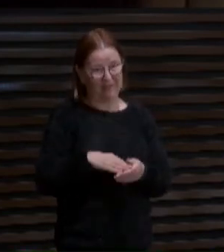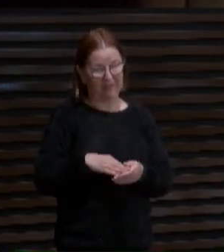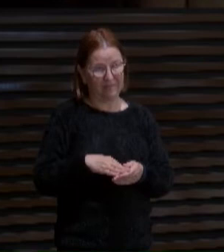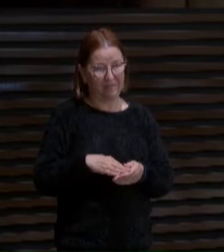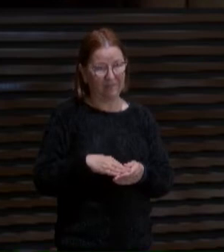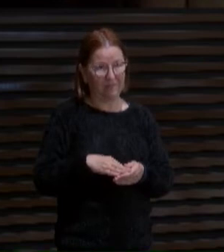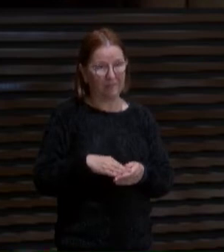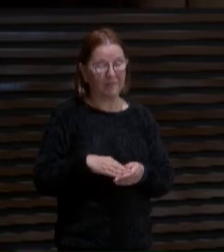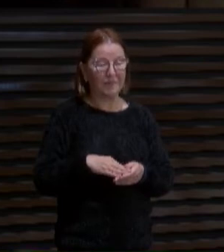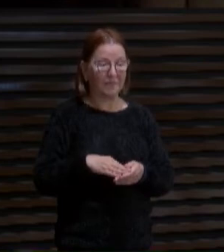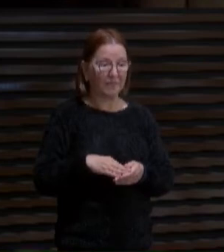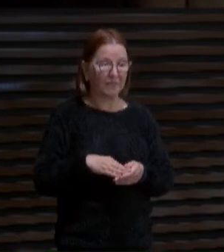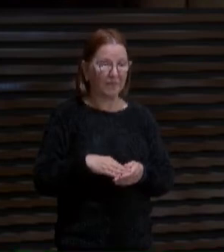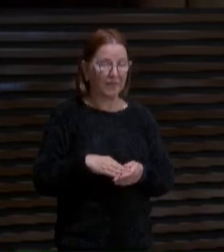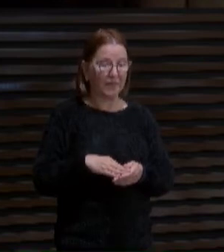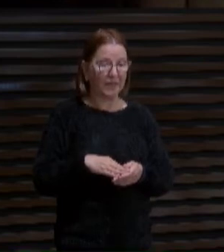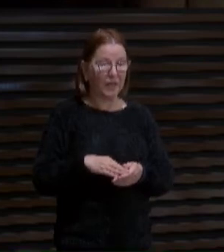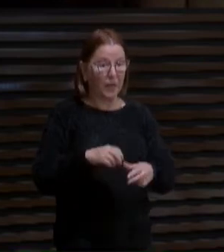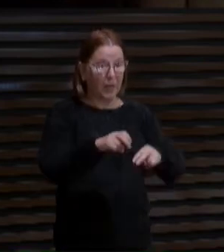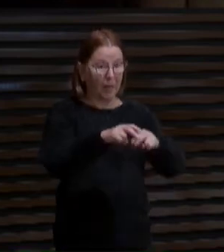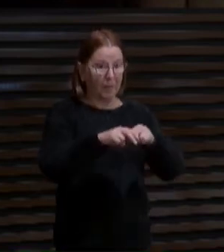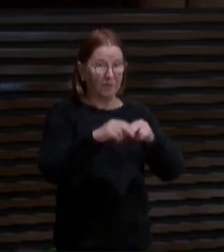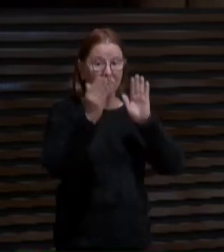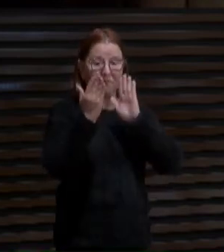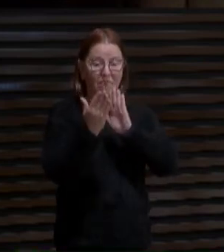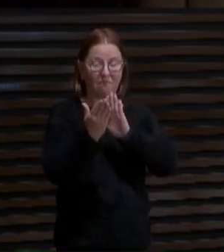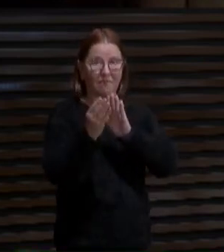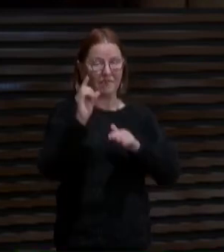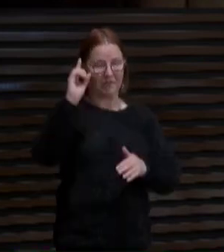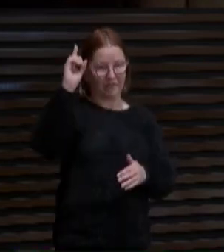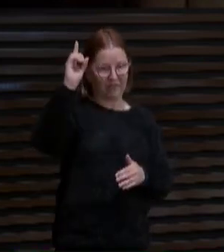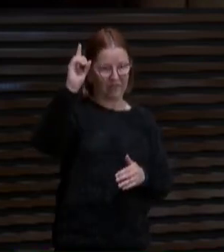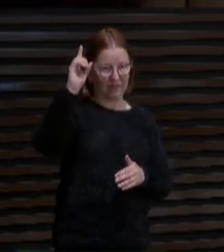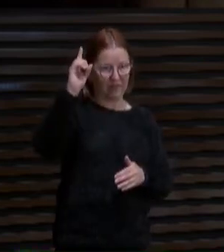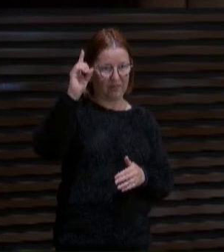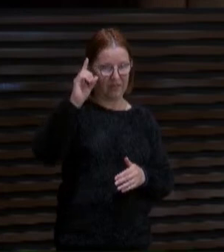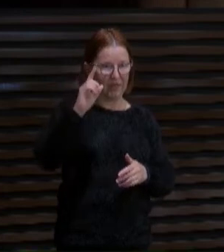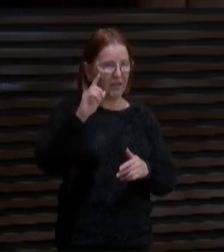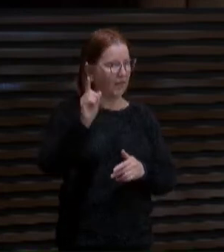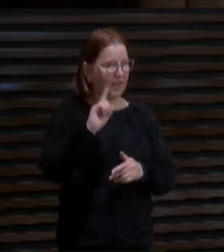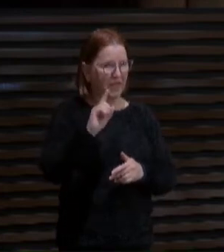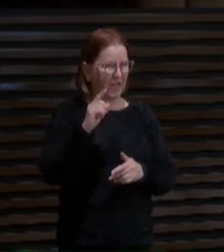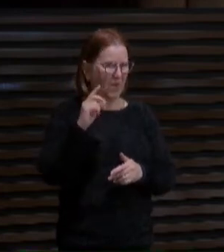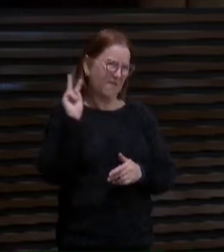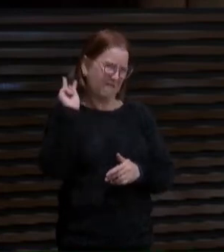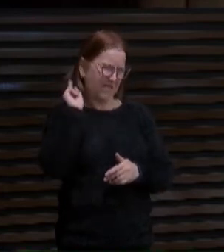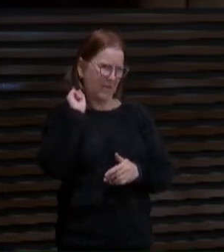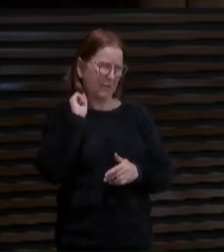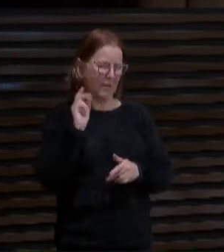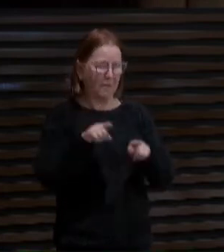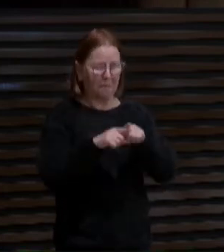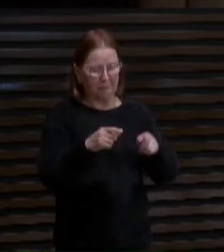conhecimento por isso sua postura diante de Deus não é de uma vítima do pecado mas de um pecador contrito